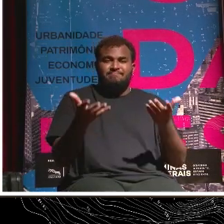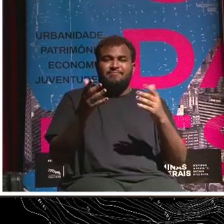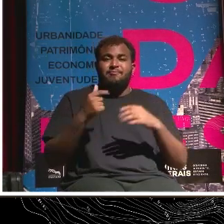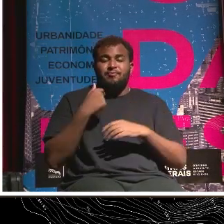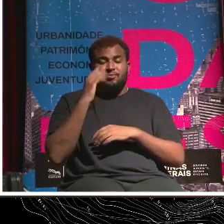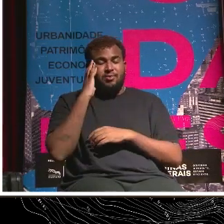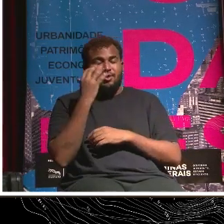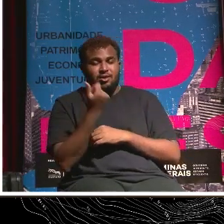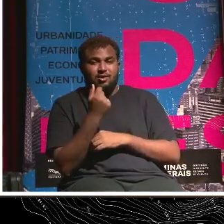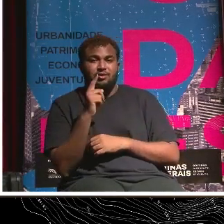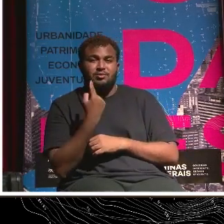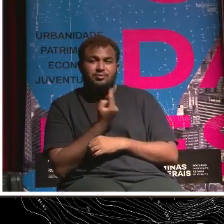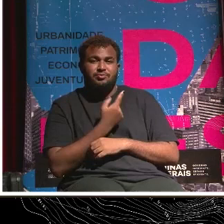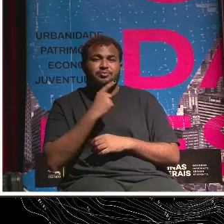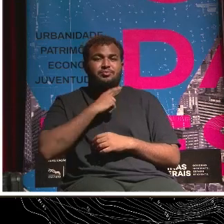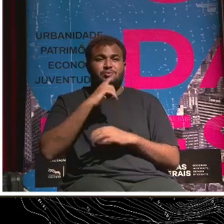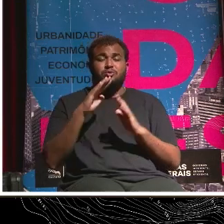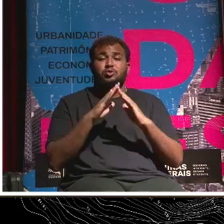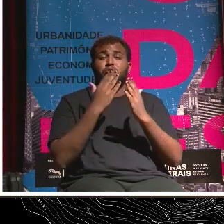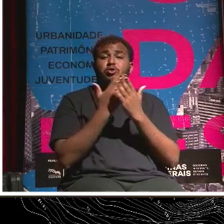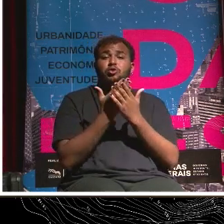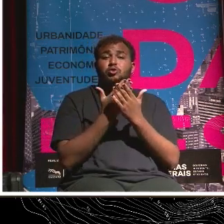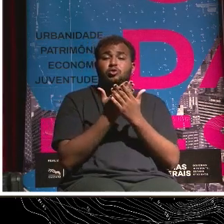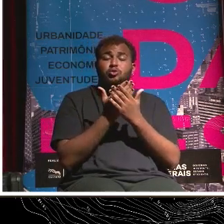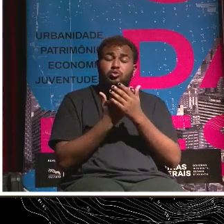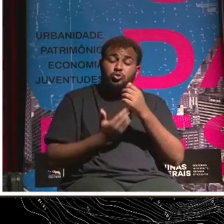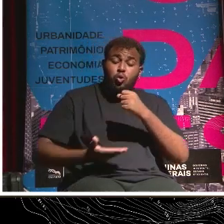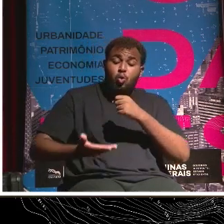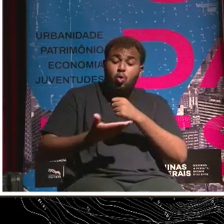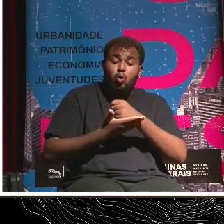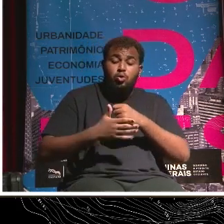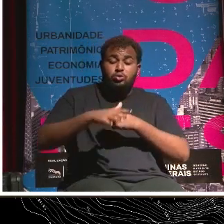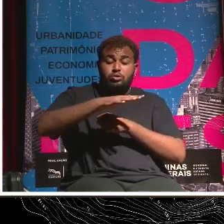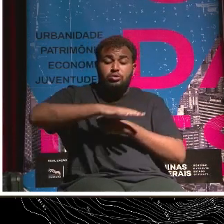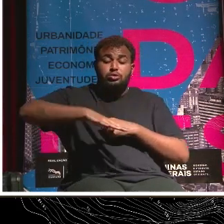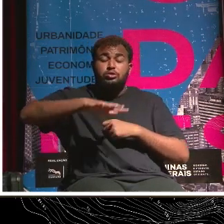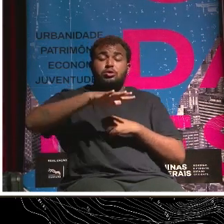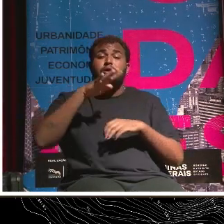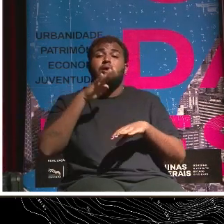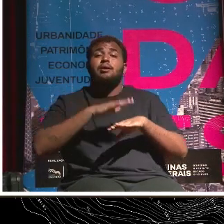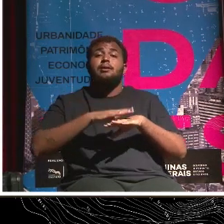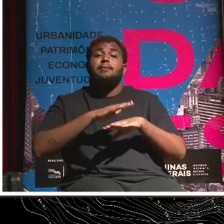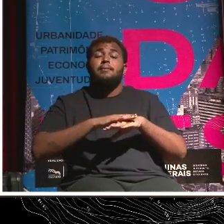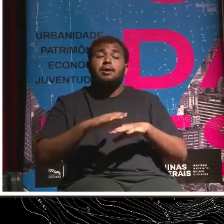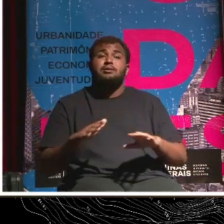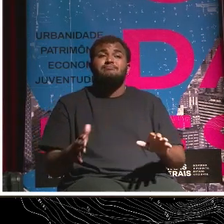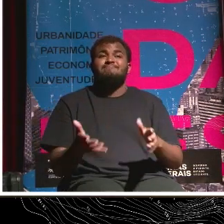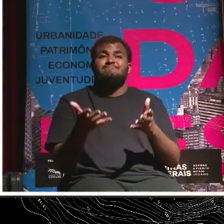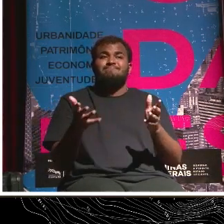fala, as nossas escolas são os nossos equipamentos culturais mais capilarizados do Brasil.